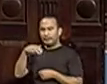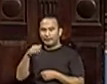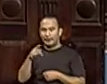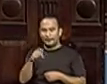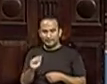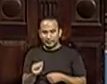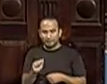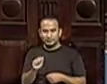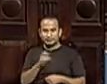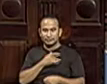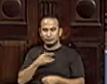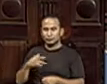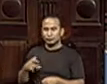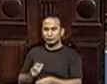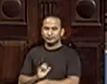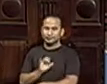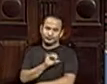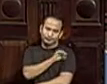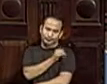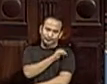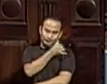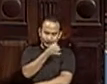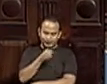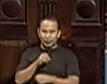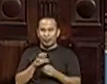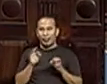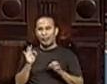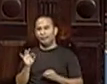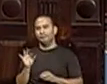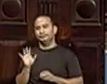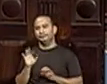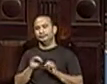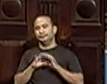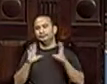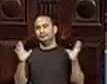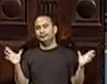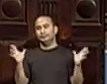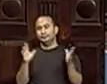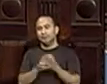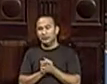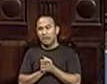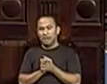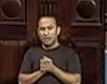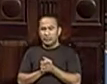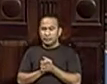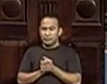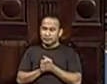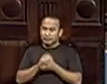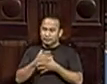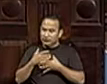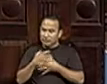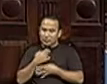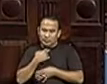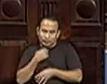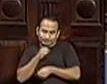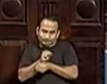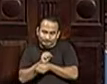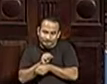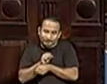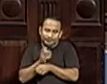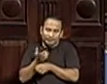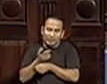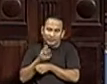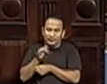no estado do Rio de Janeiro. E, claro, Teresópolis não pode ficar dependente única e exclusivamente da